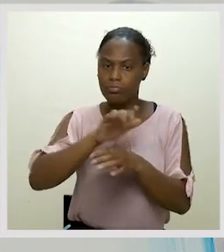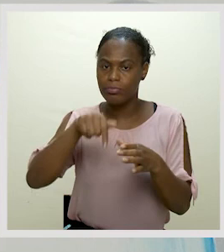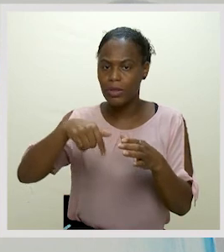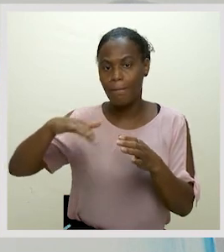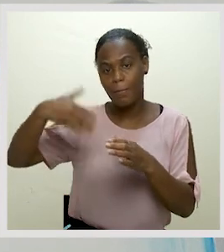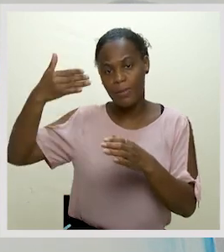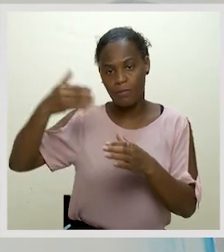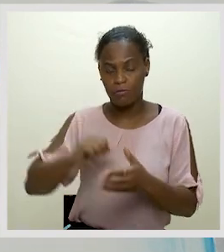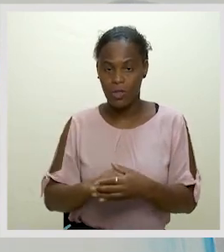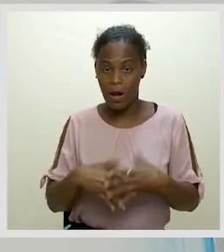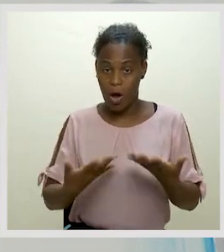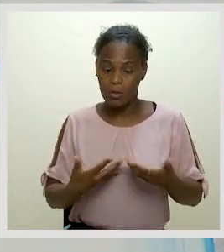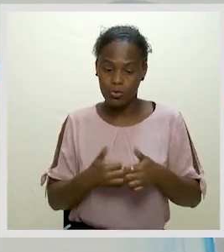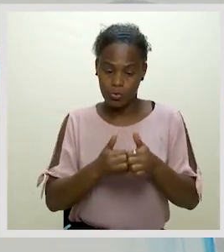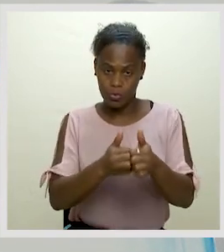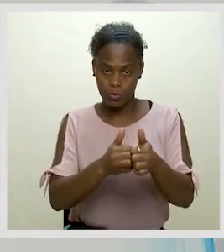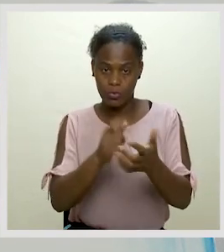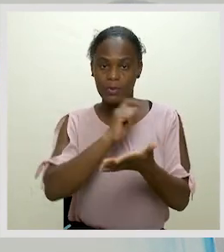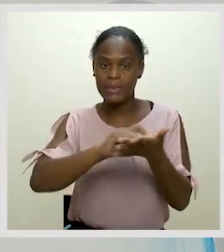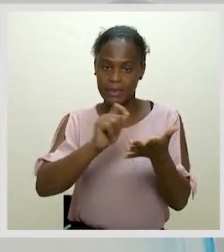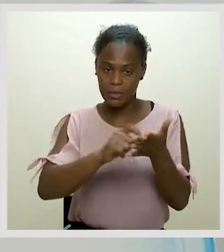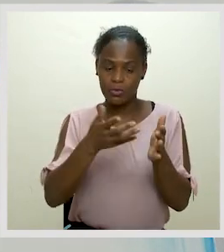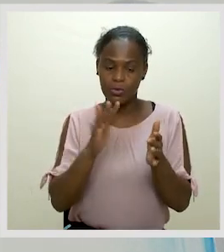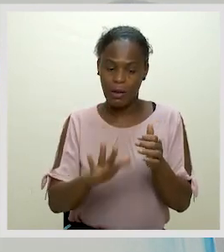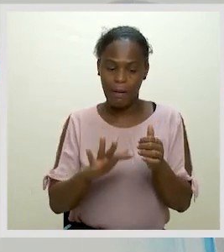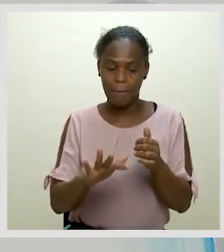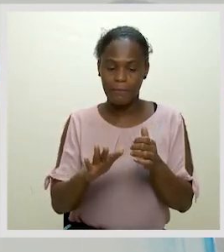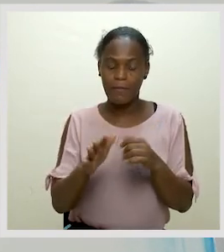Em conjunto, o exercício está